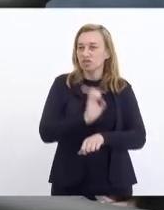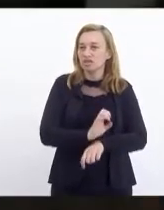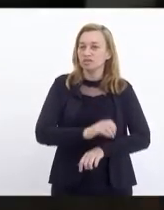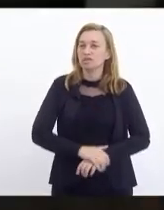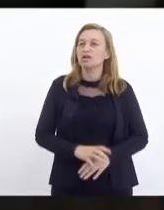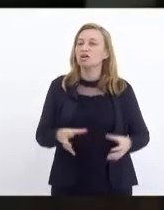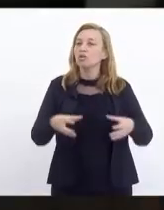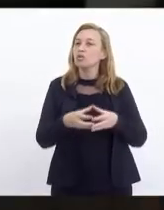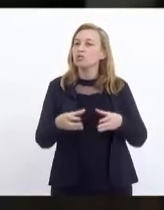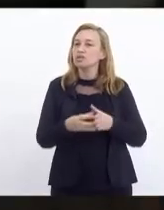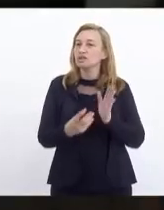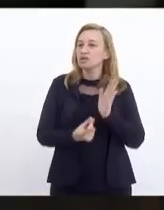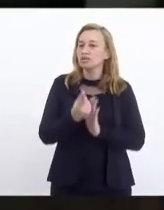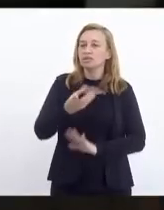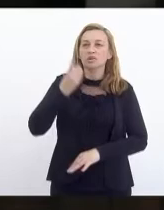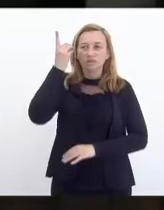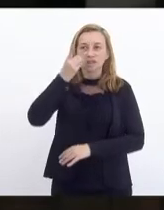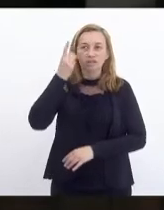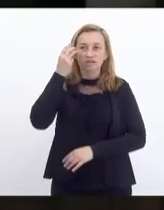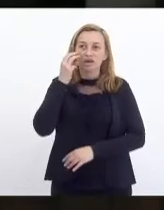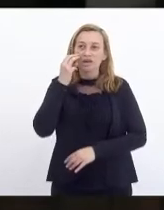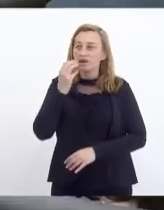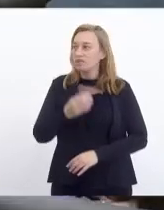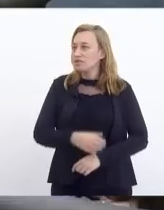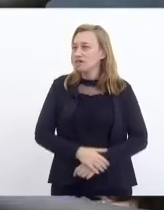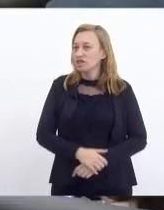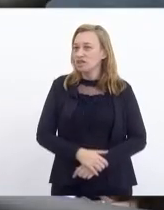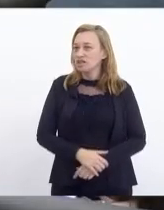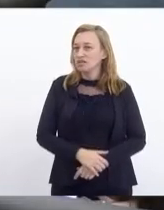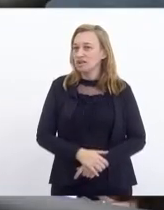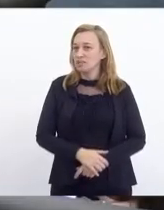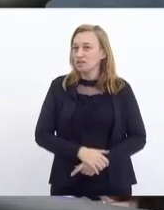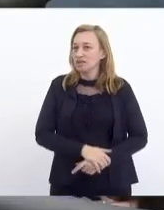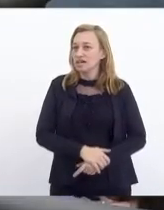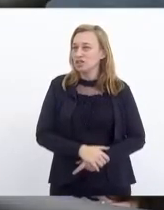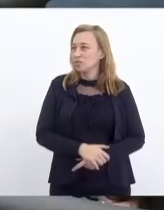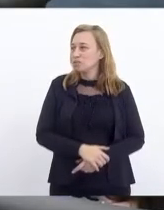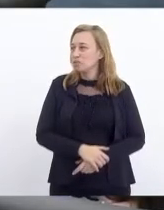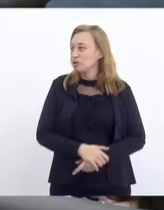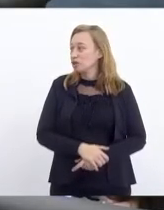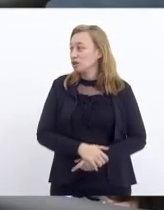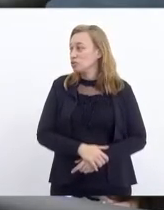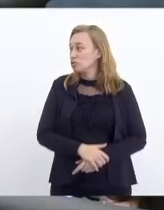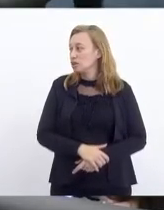Pela Comissão de Economia, deputado Valdec Carneiro. Falou.